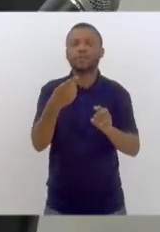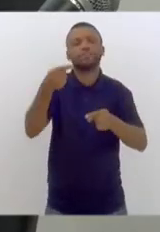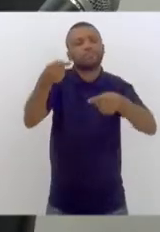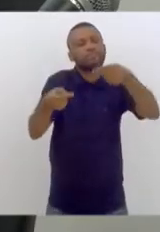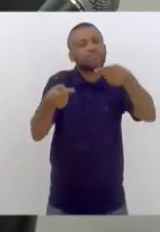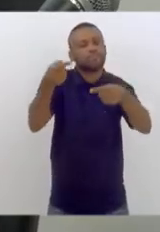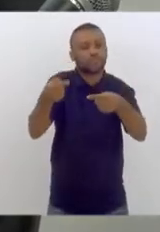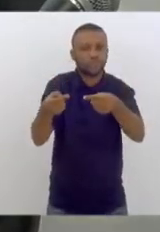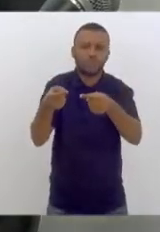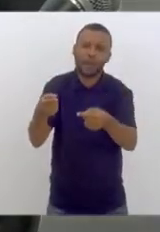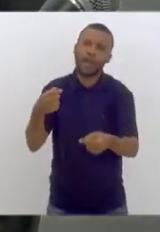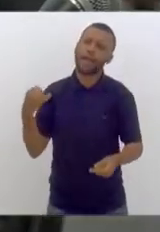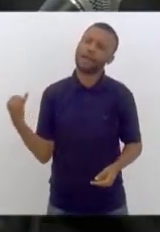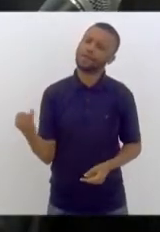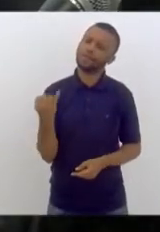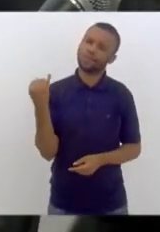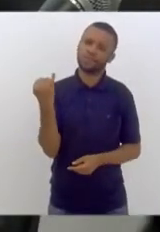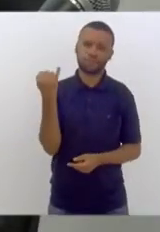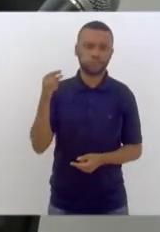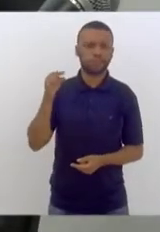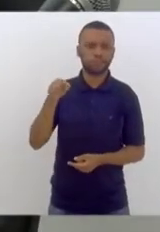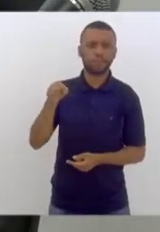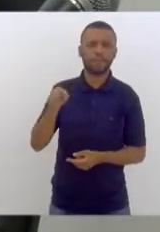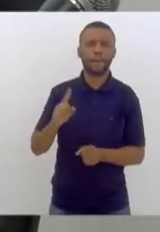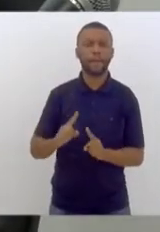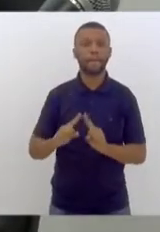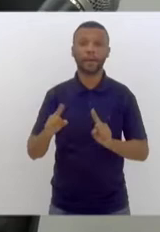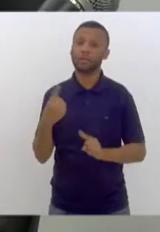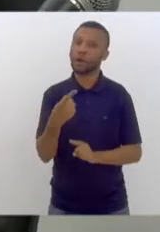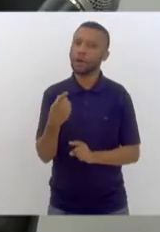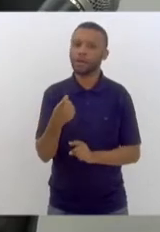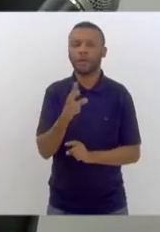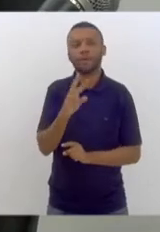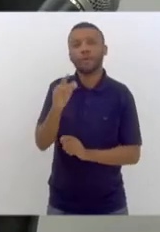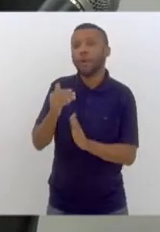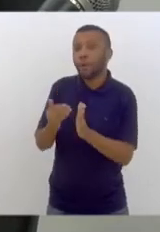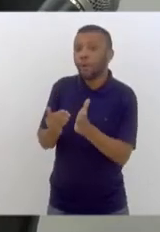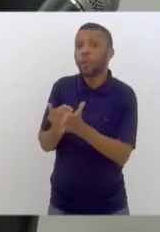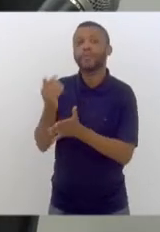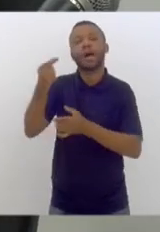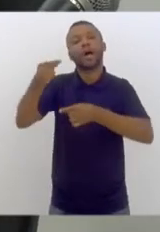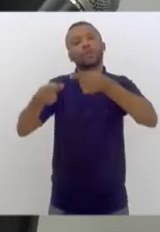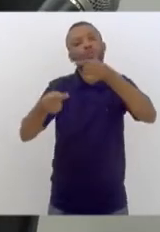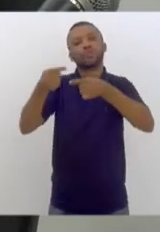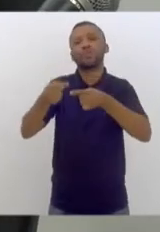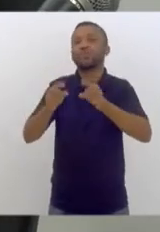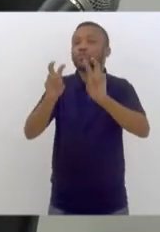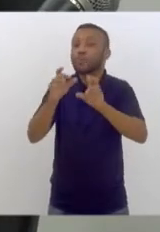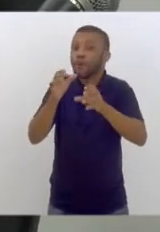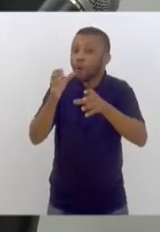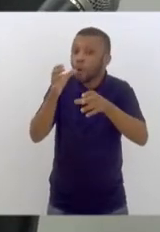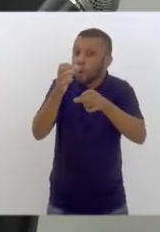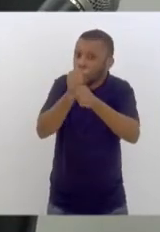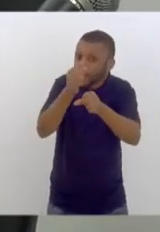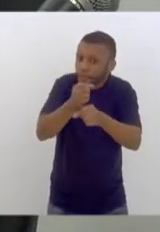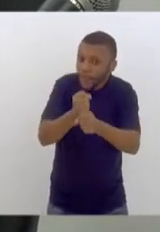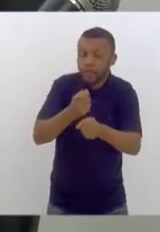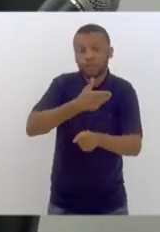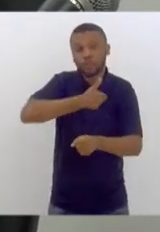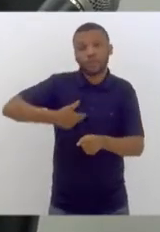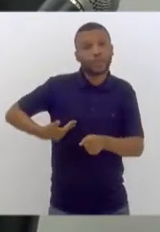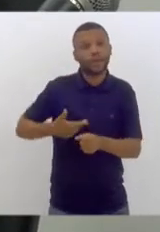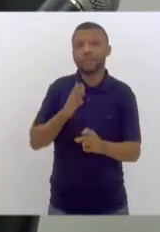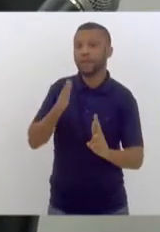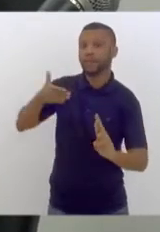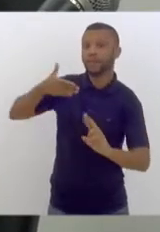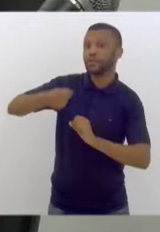conversando é absolutamente relevante. Nós vamos começar a discutir o orçamento do Estado para